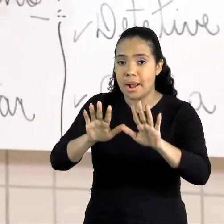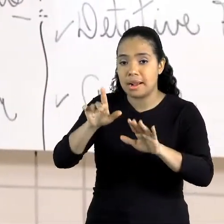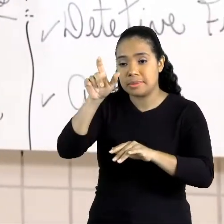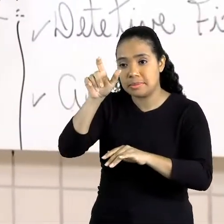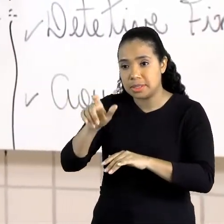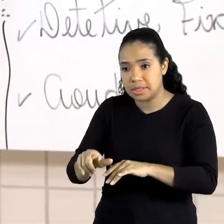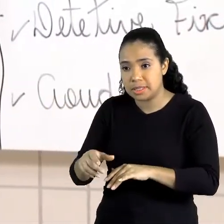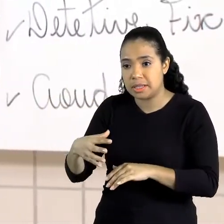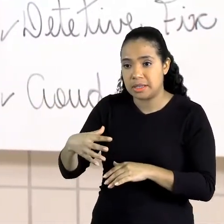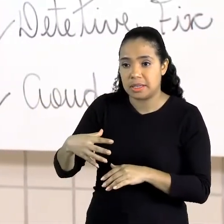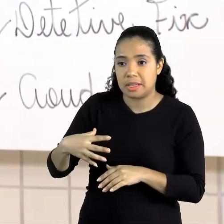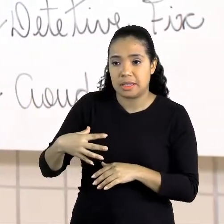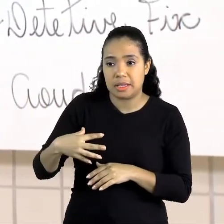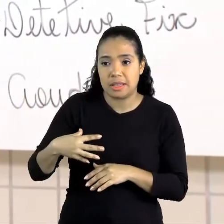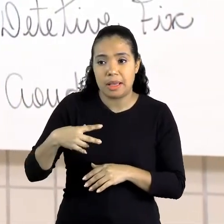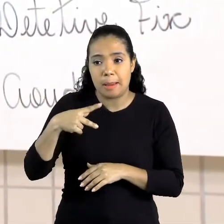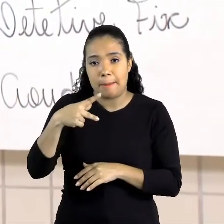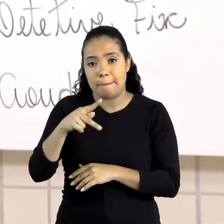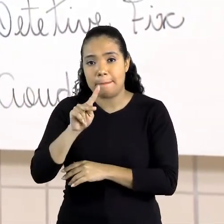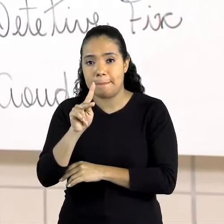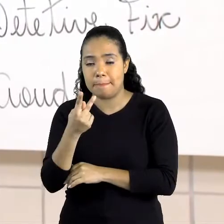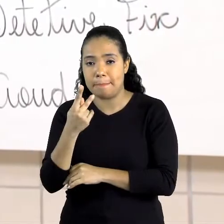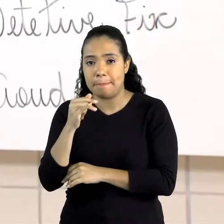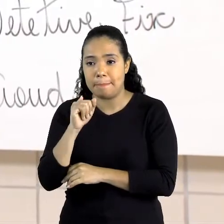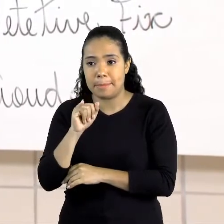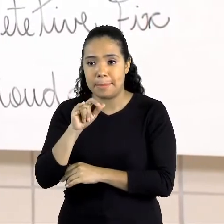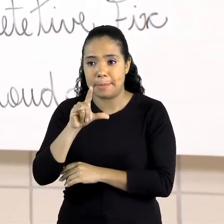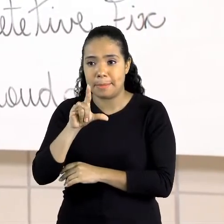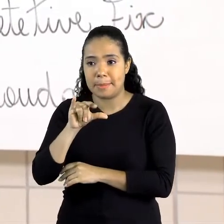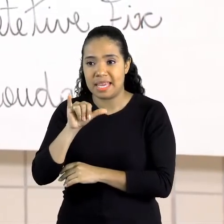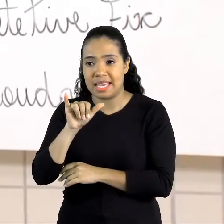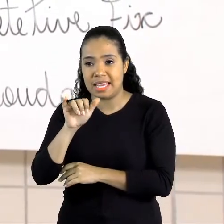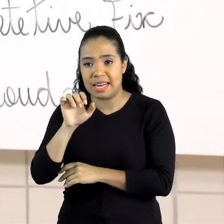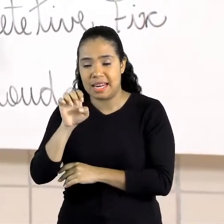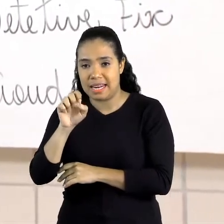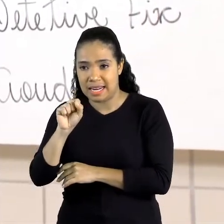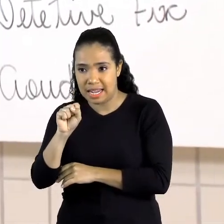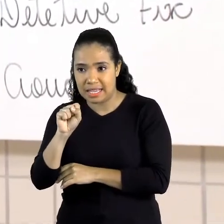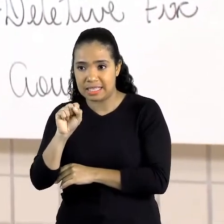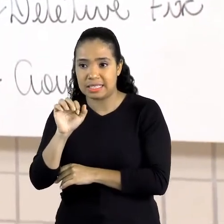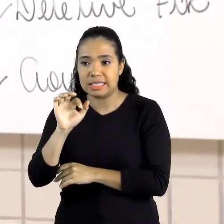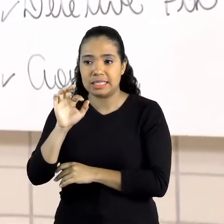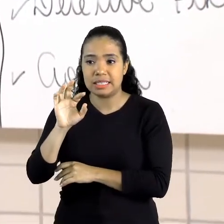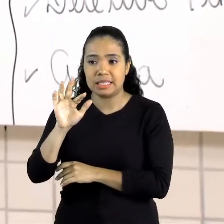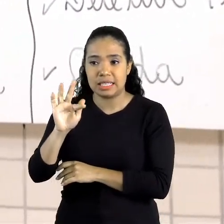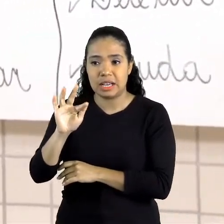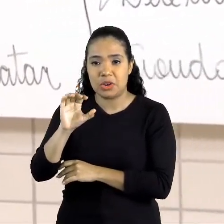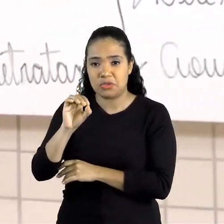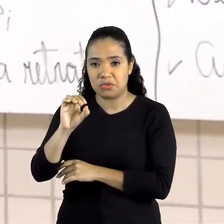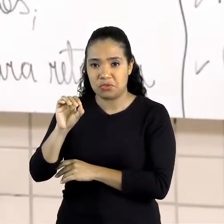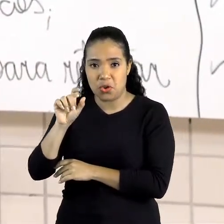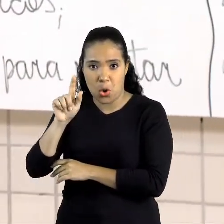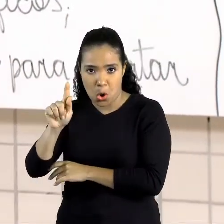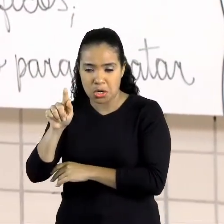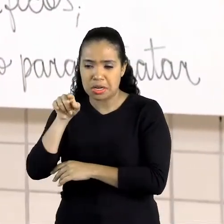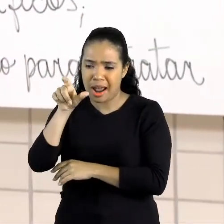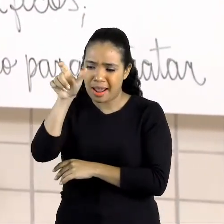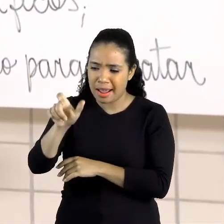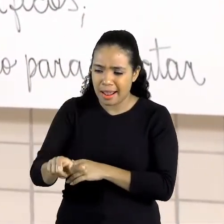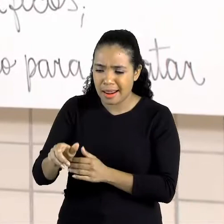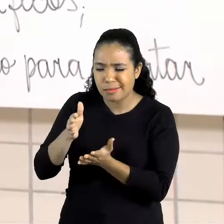Fogg, que é um aristocrata inglês, ele é muito metódico, muito certinho, muito pontual, tem os hábitos de vida,